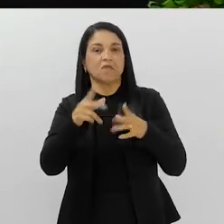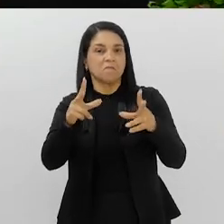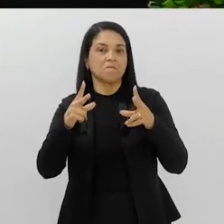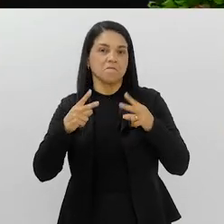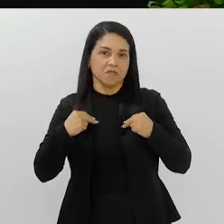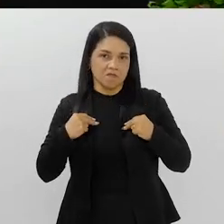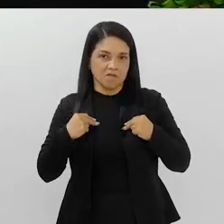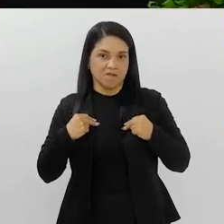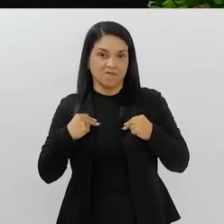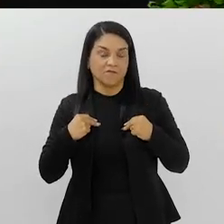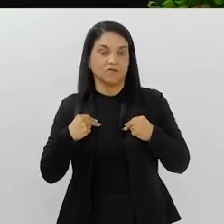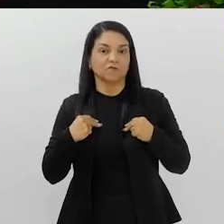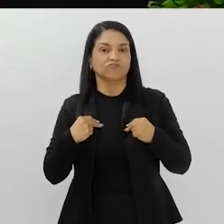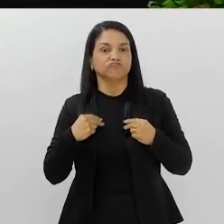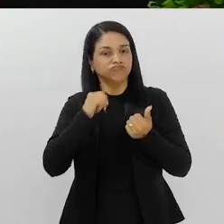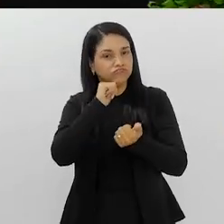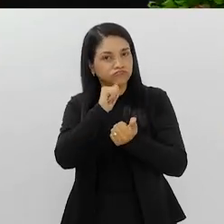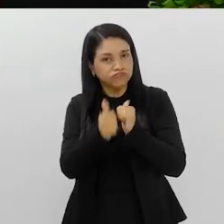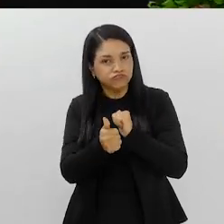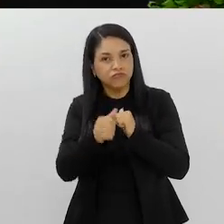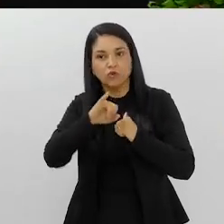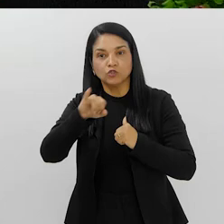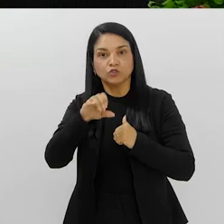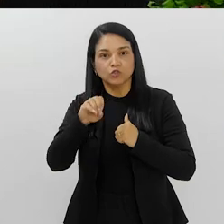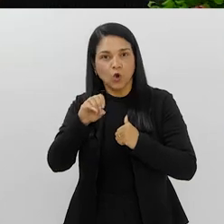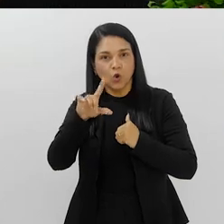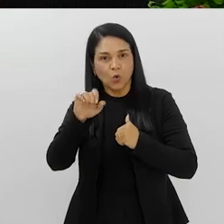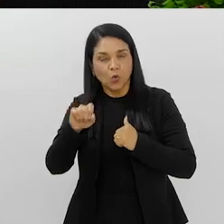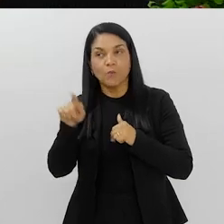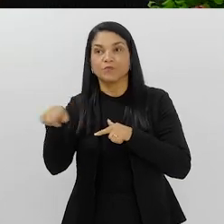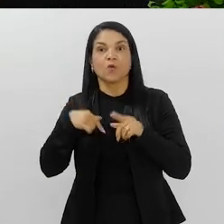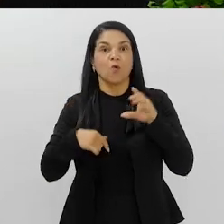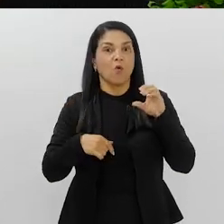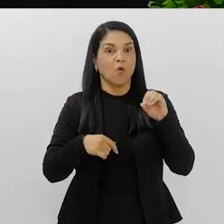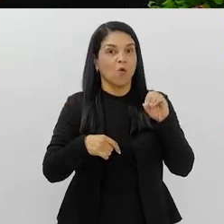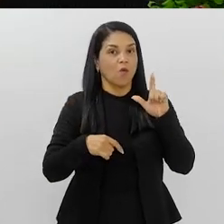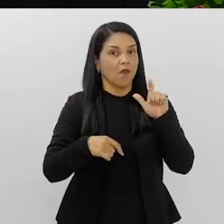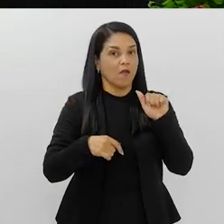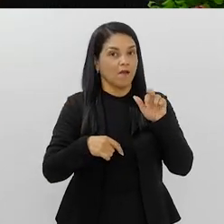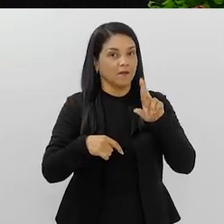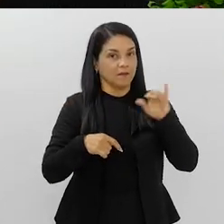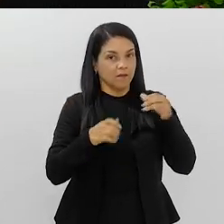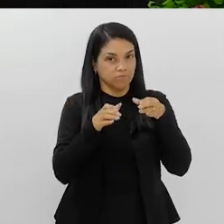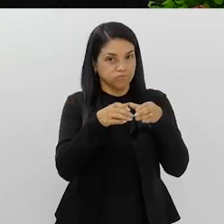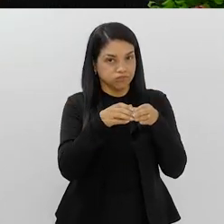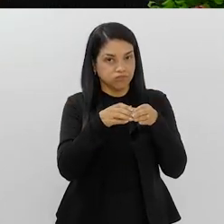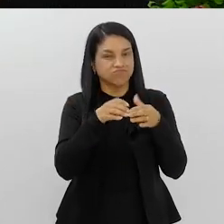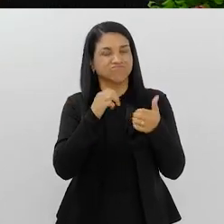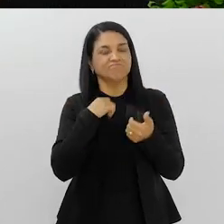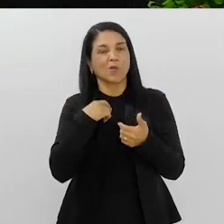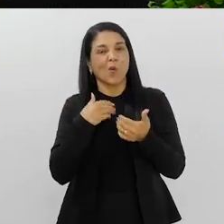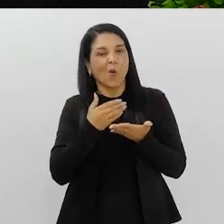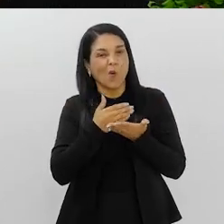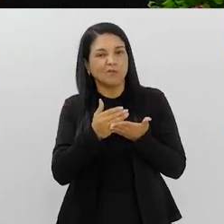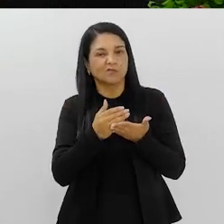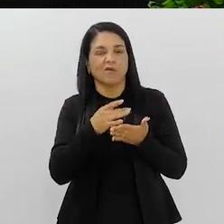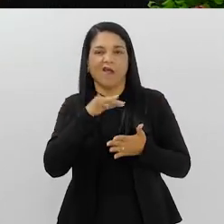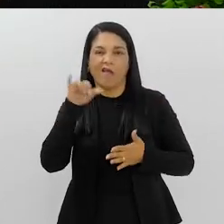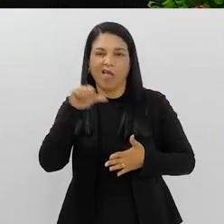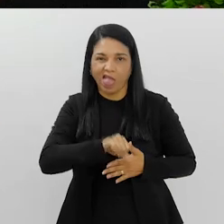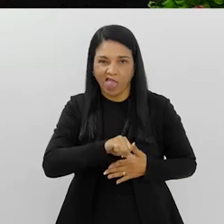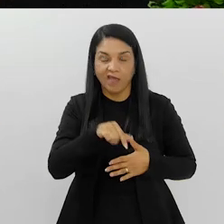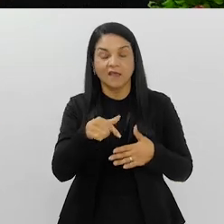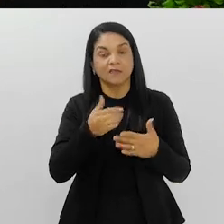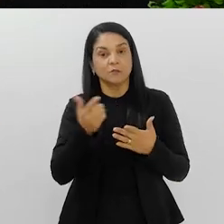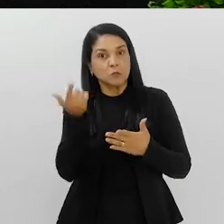merecedor, porque foi um jogo muito disputado. O Olaria começou mal o campeonato, vindo de 3 derrotas, depois conseguiu uma